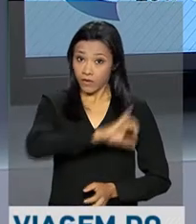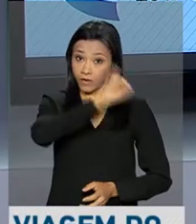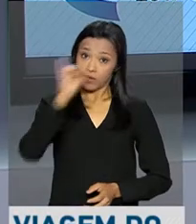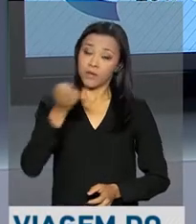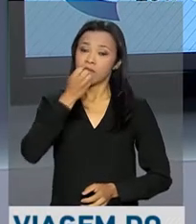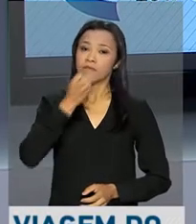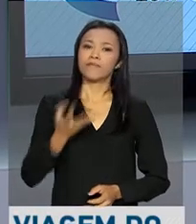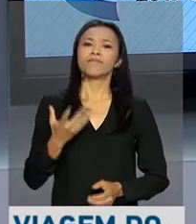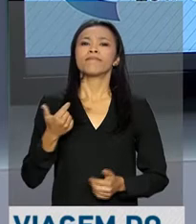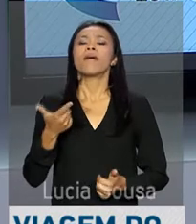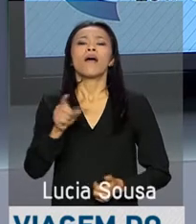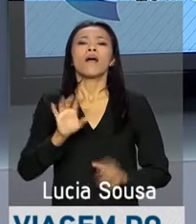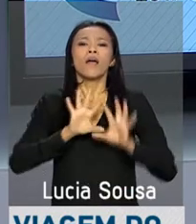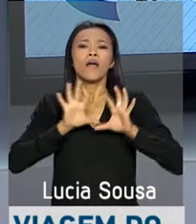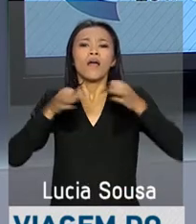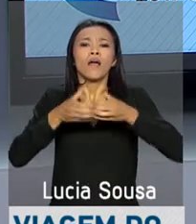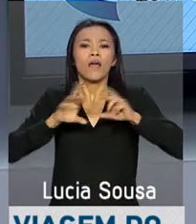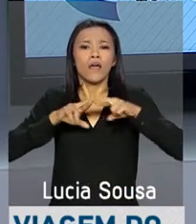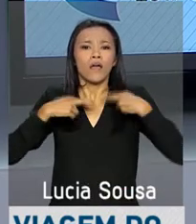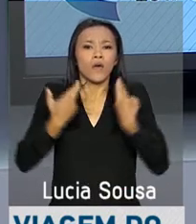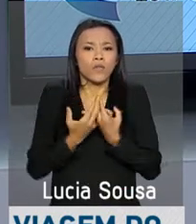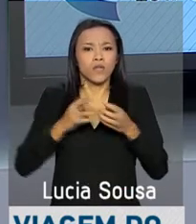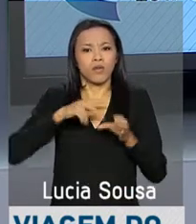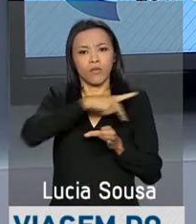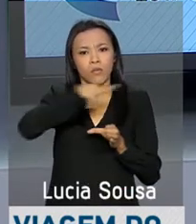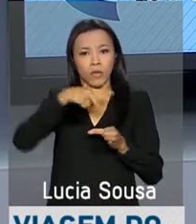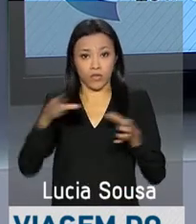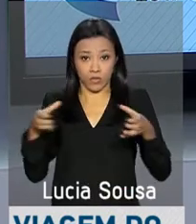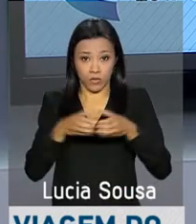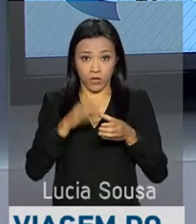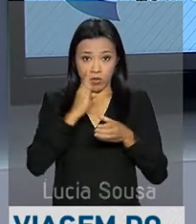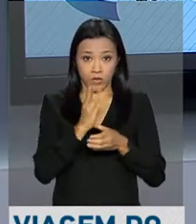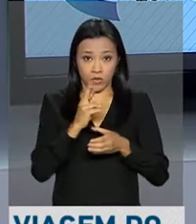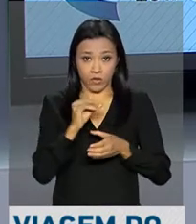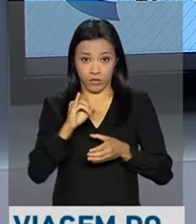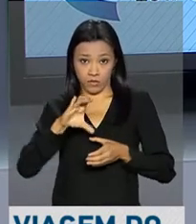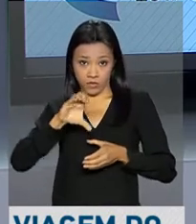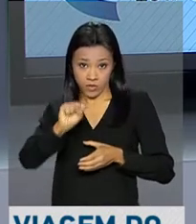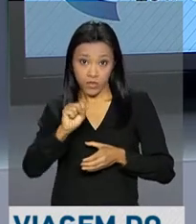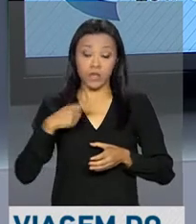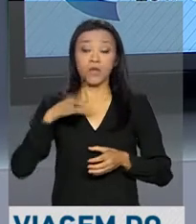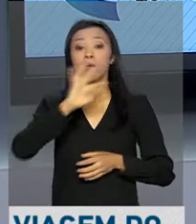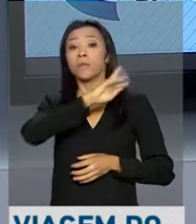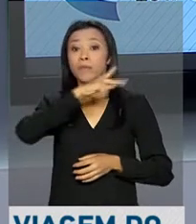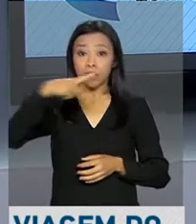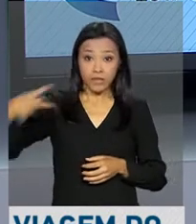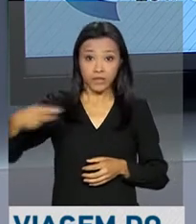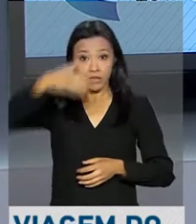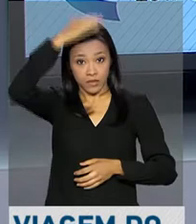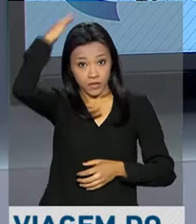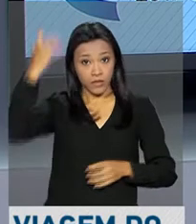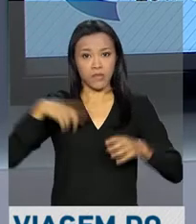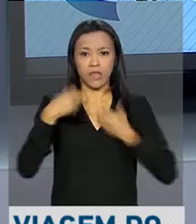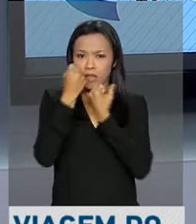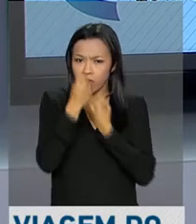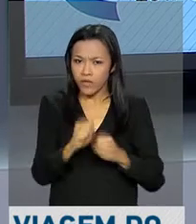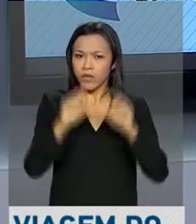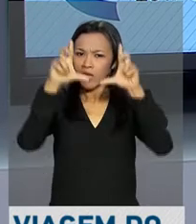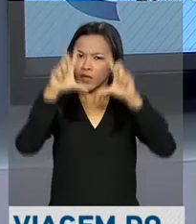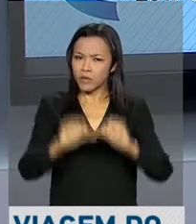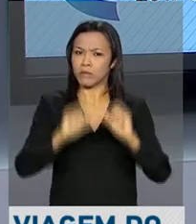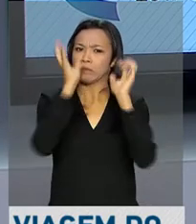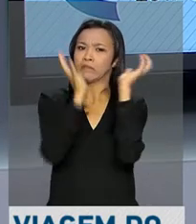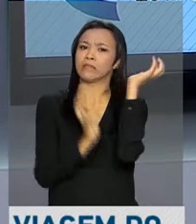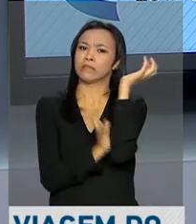Olá. Em reunião da cúpula do BRICS nesta segunda-feira, o presidente Michel Temer defendeu a redução da burocracia